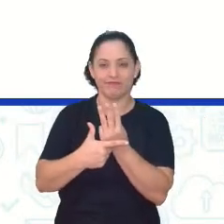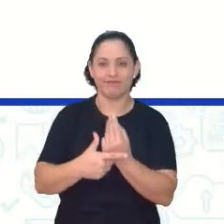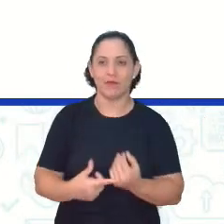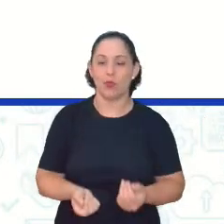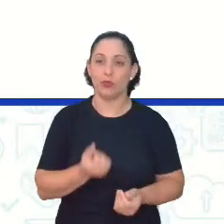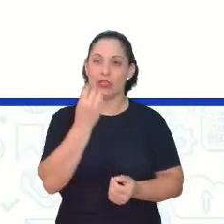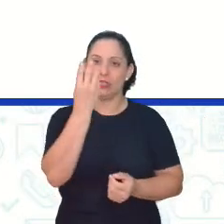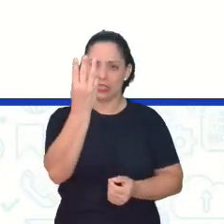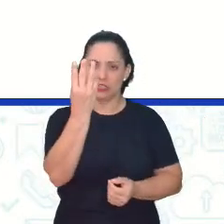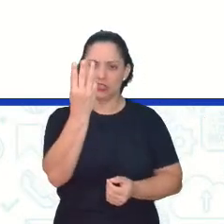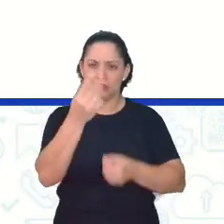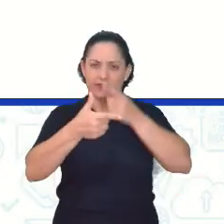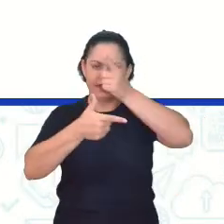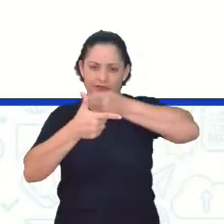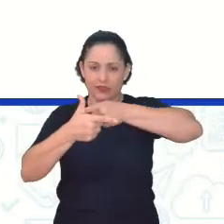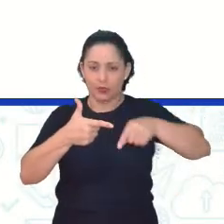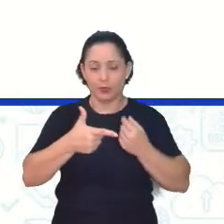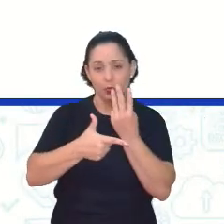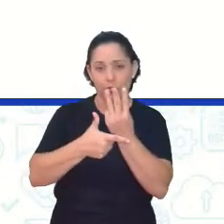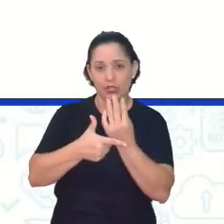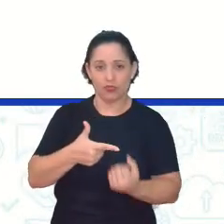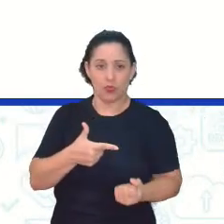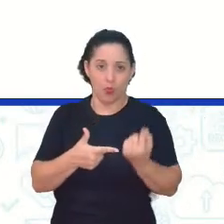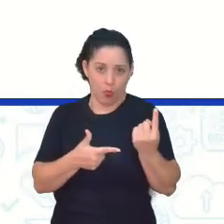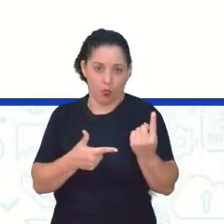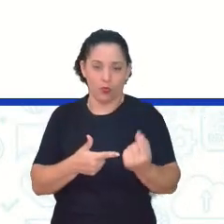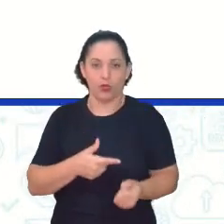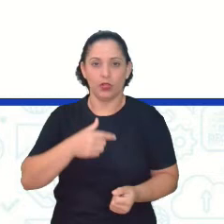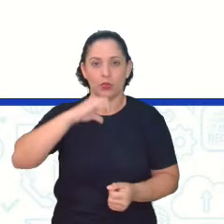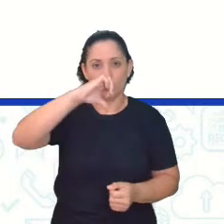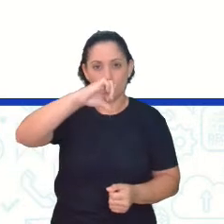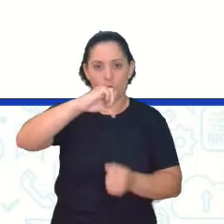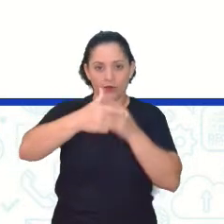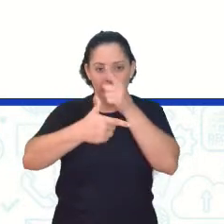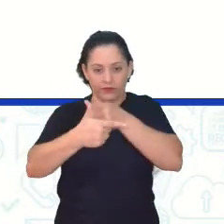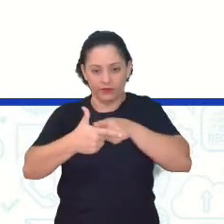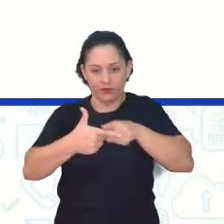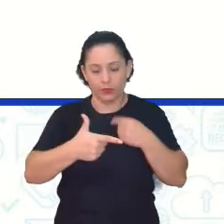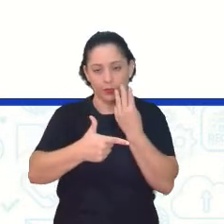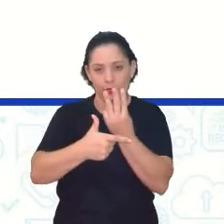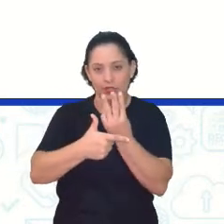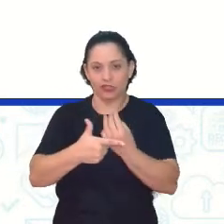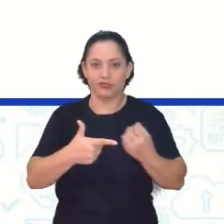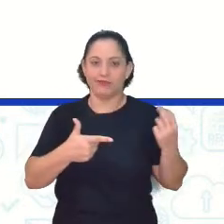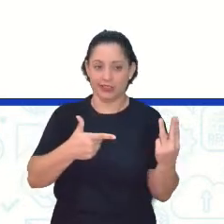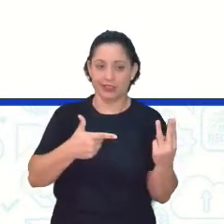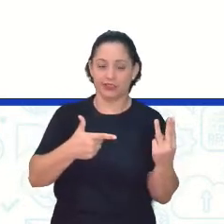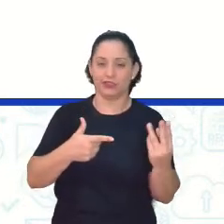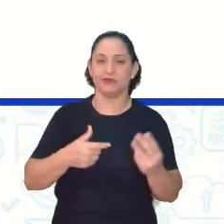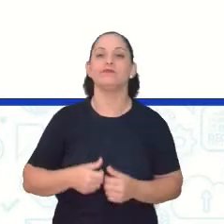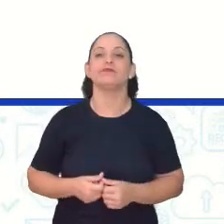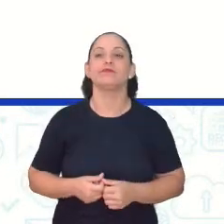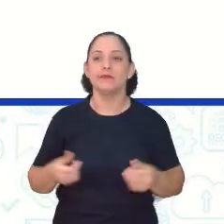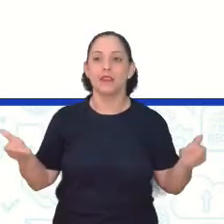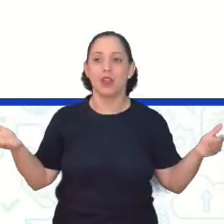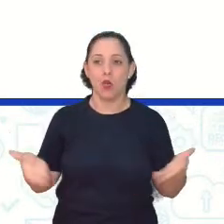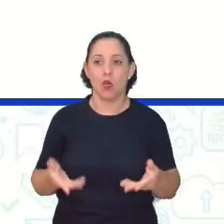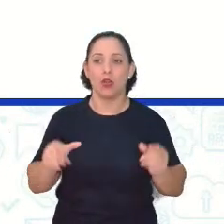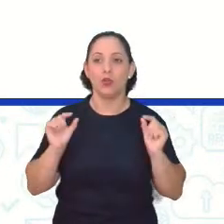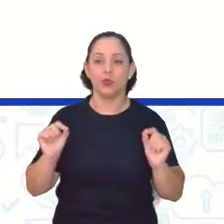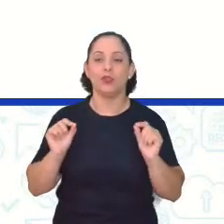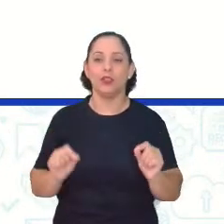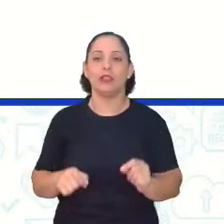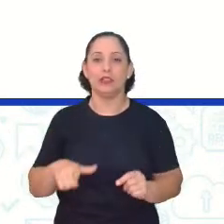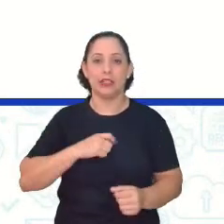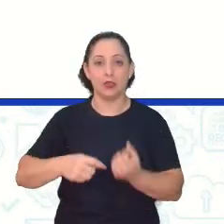3 dividido por 3 é igual a 1 e 9 dividido por 3 é igual a 3. Então, eu tenho aí a razão 1 está para